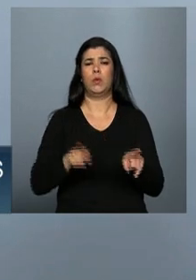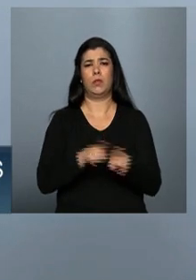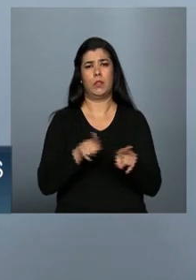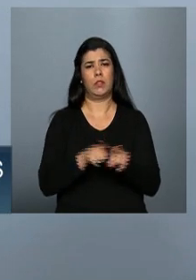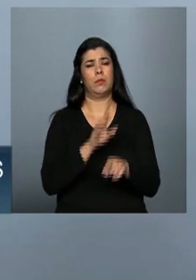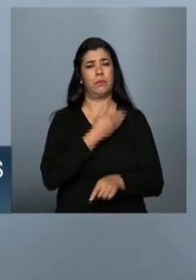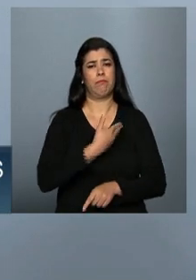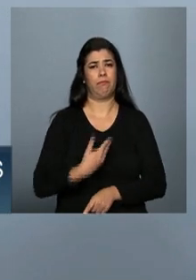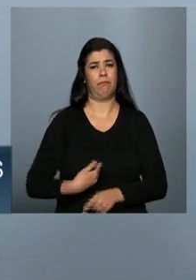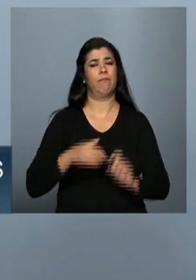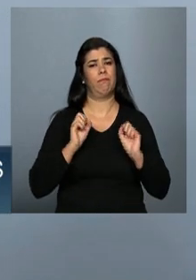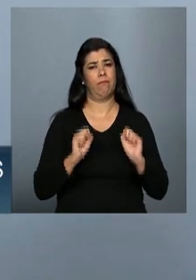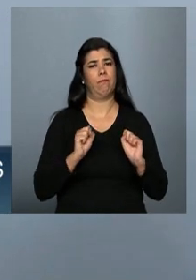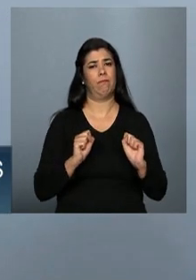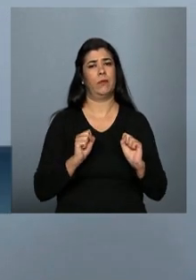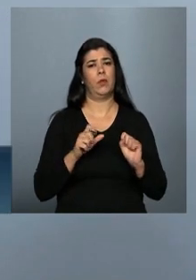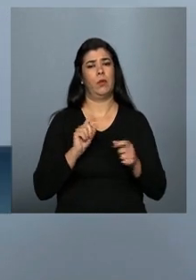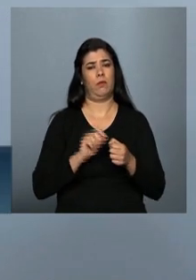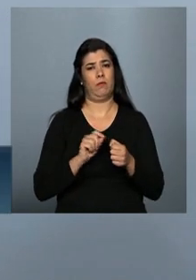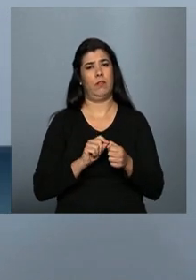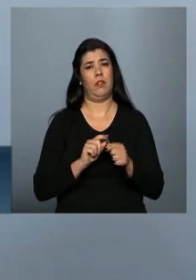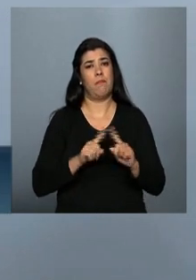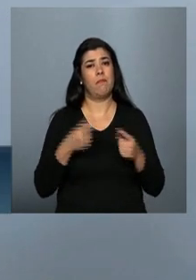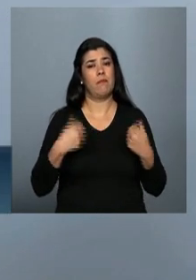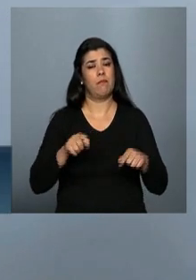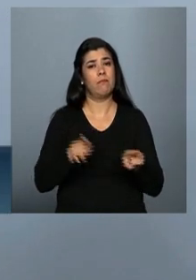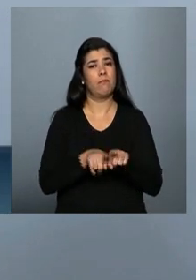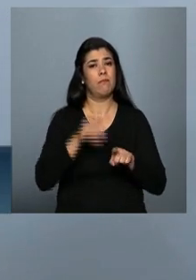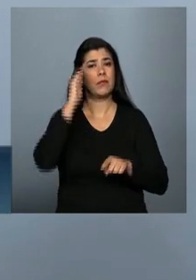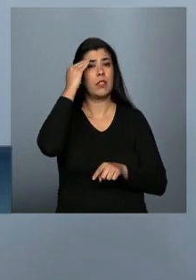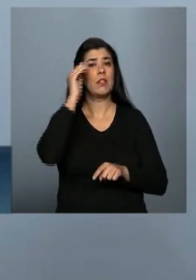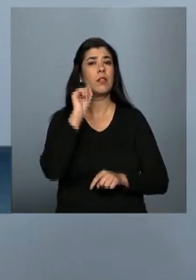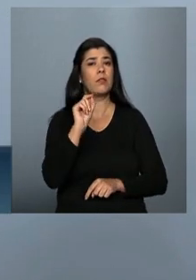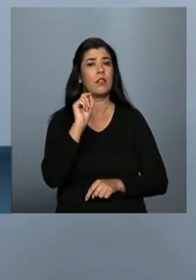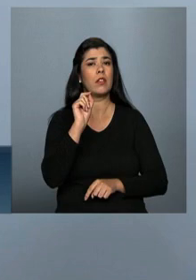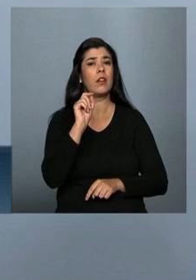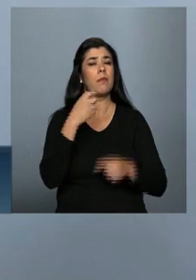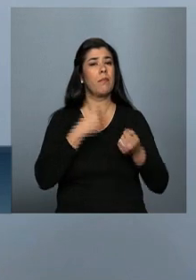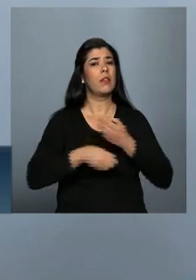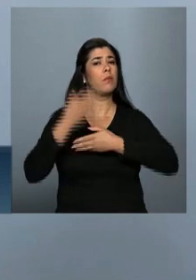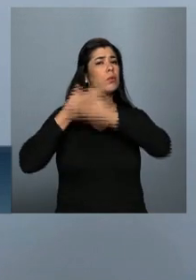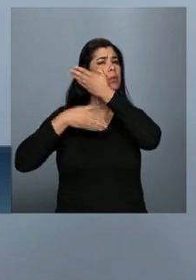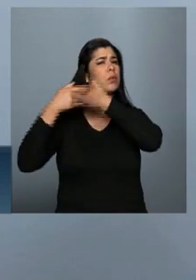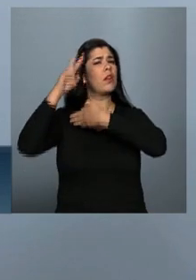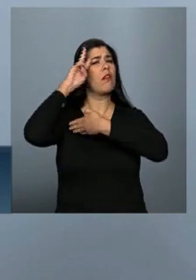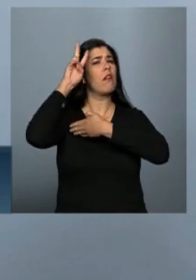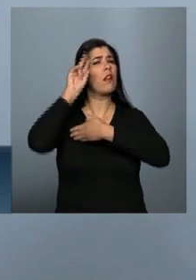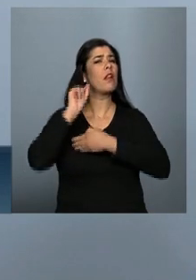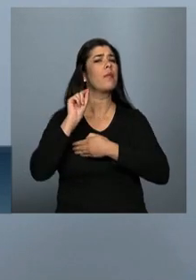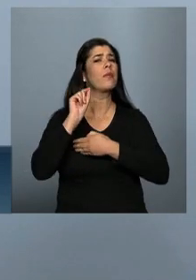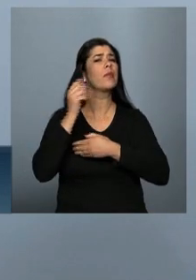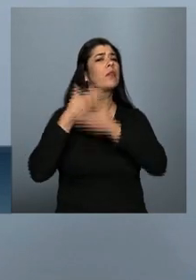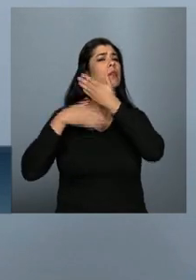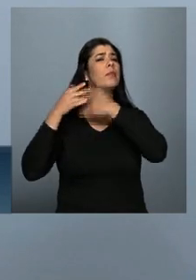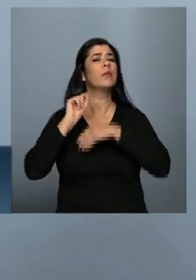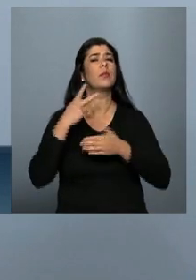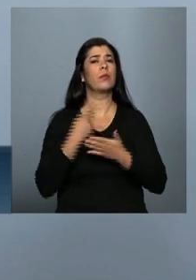nossos governantes, mas a gente precisa entender que a gente tem que olhar um pouquinho para trás e imaginar que